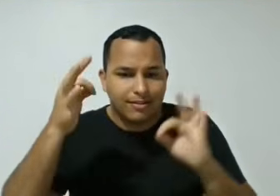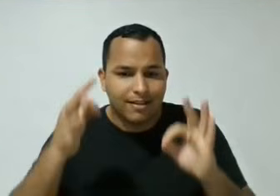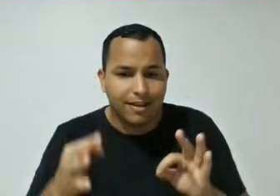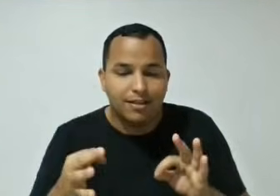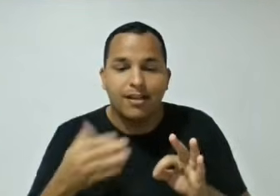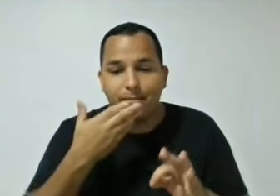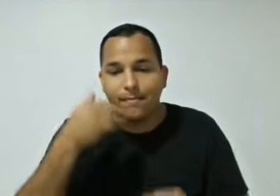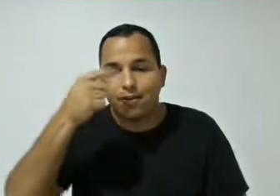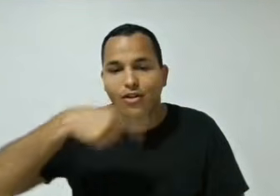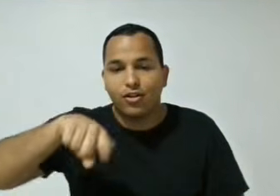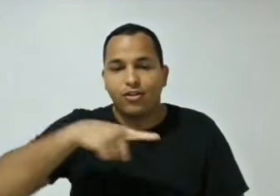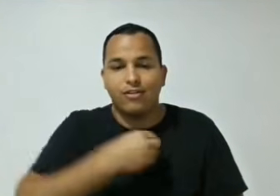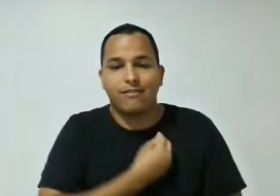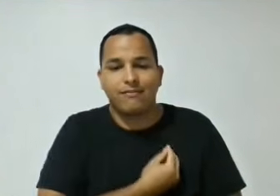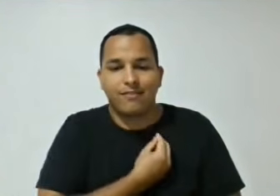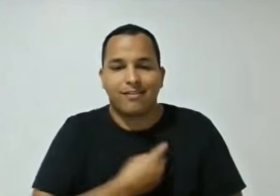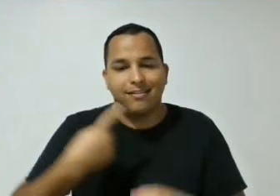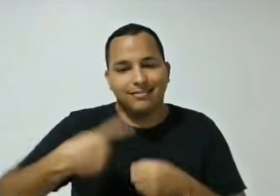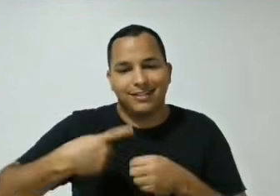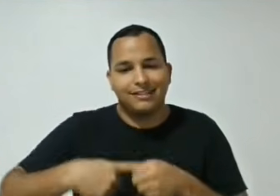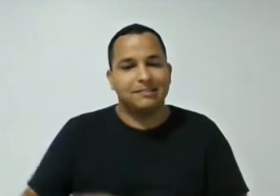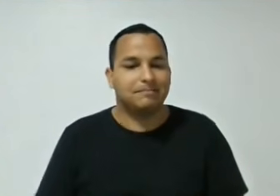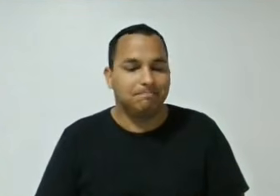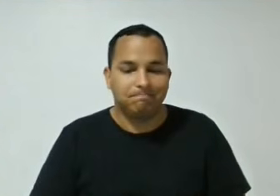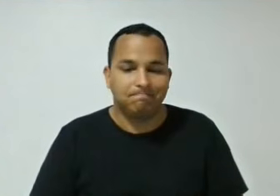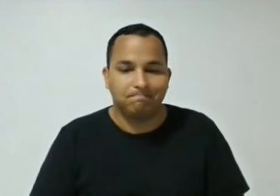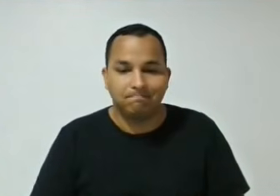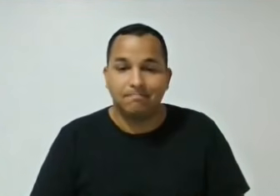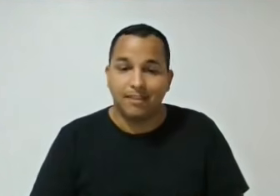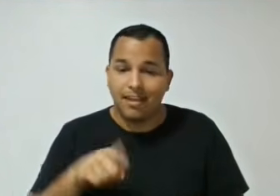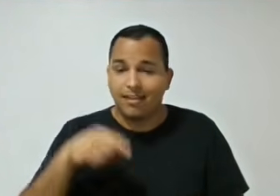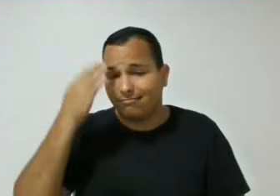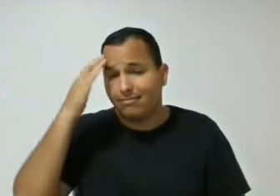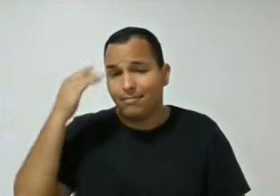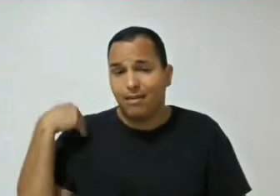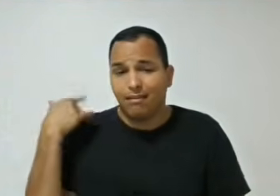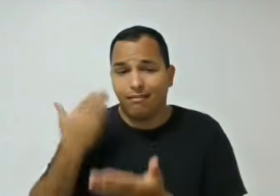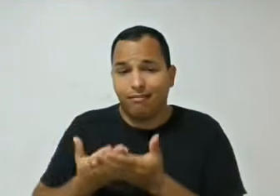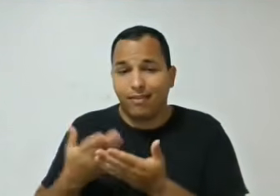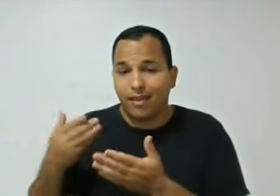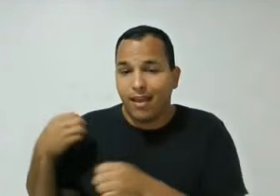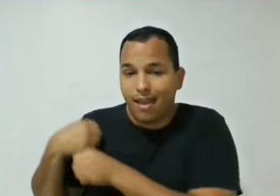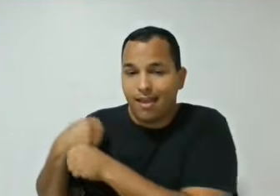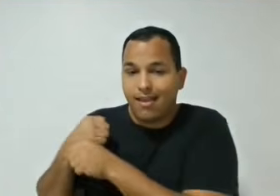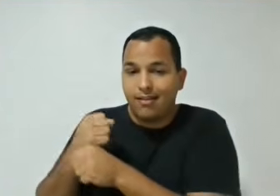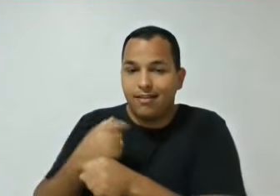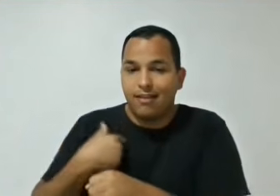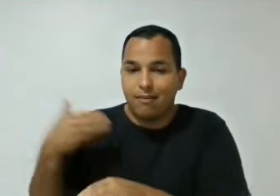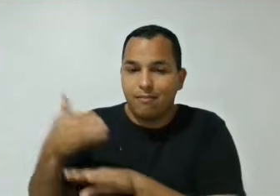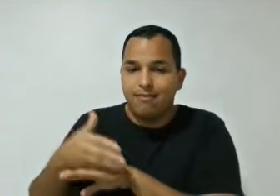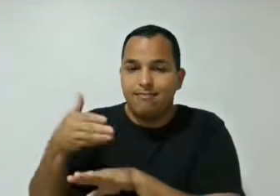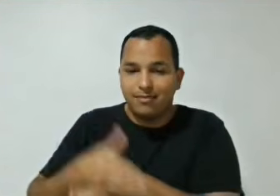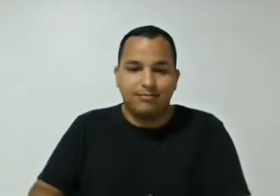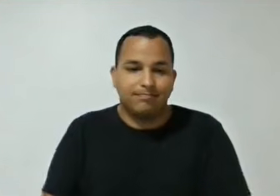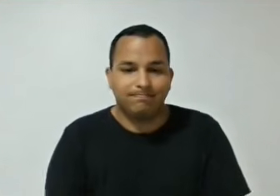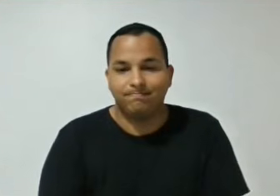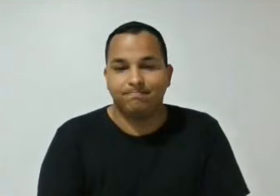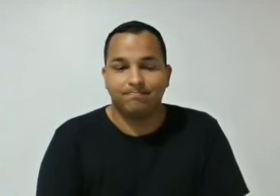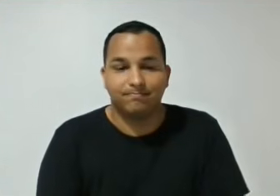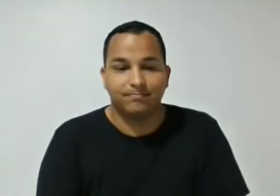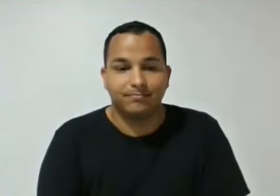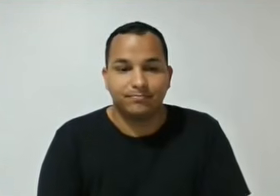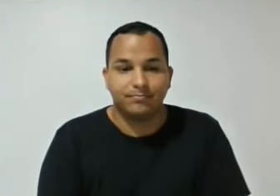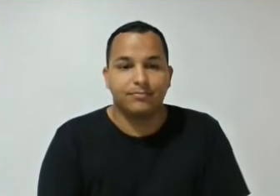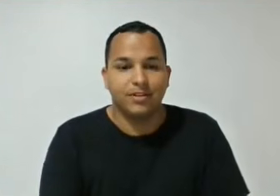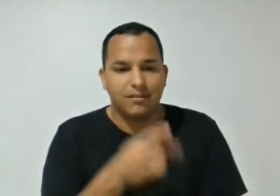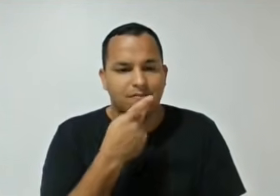nossa cidade, né? É um entendimento que eu tenho desses últimos anos participando. Você colocou 2 apontamentos